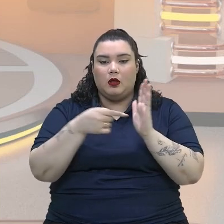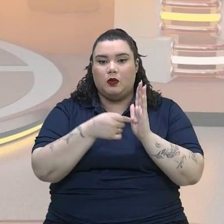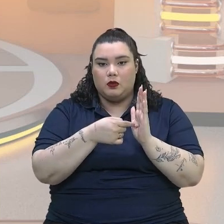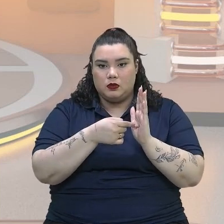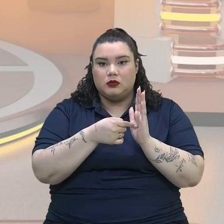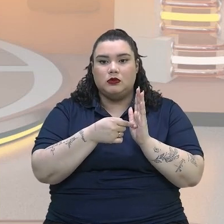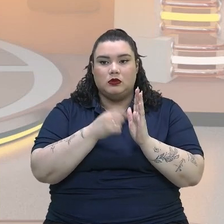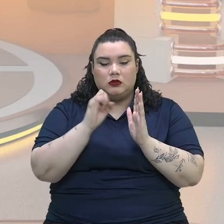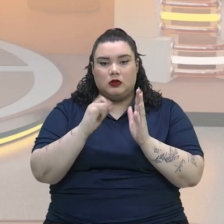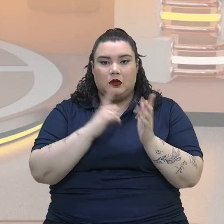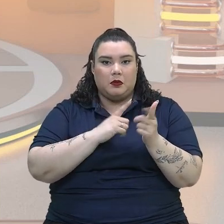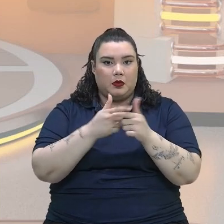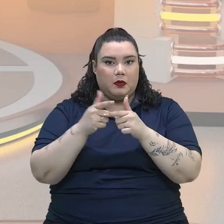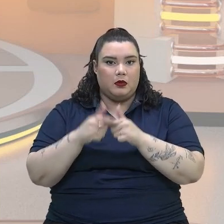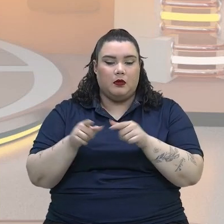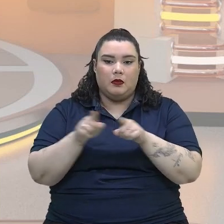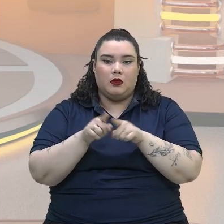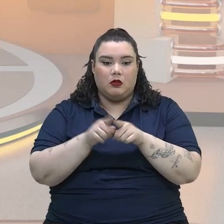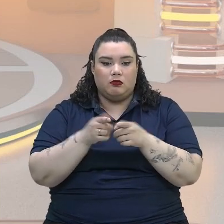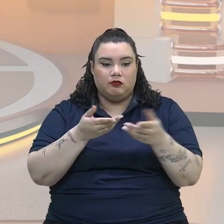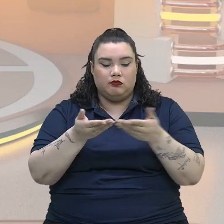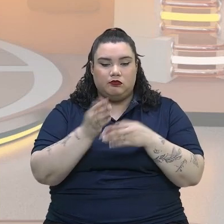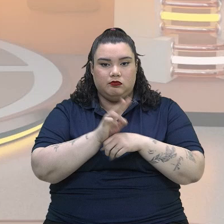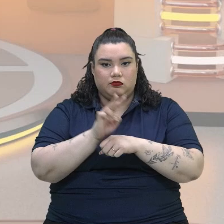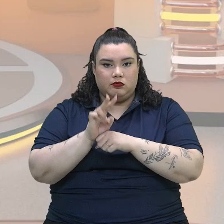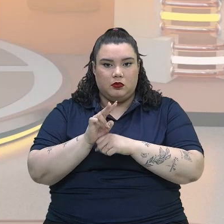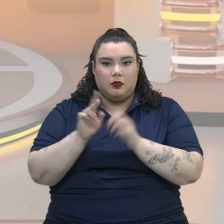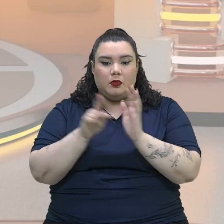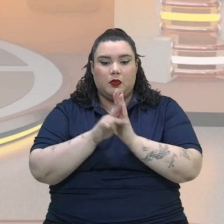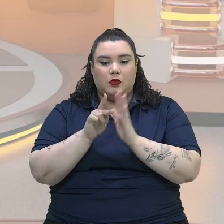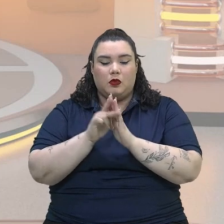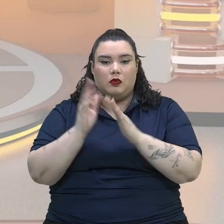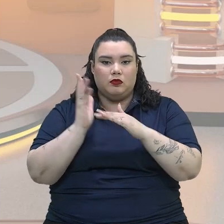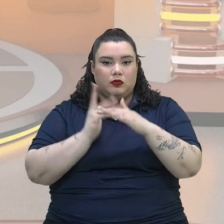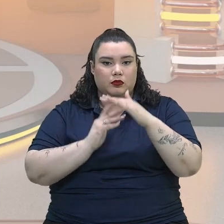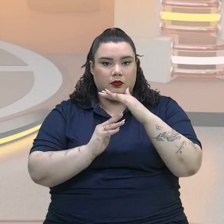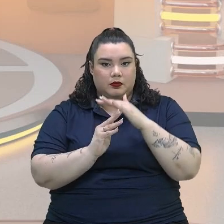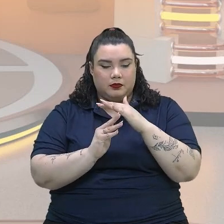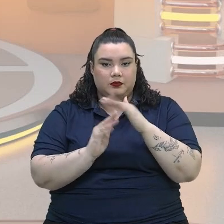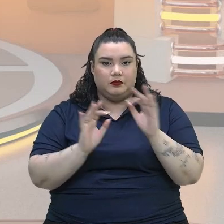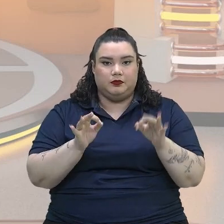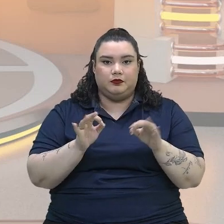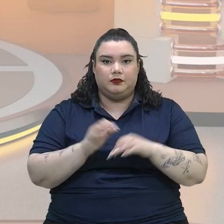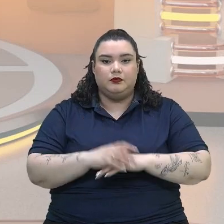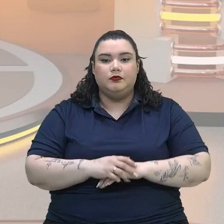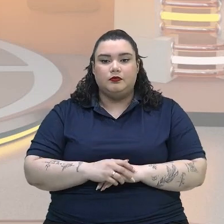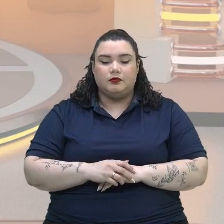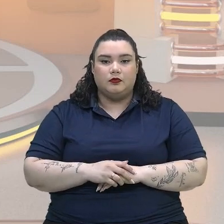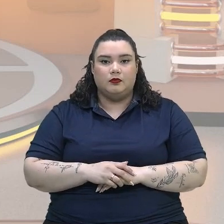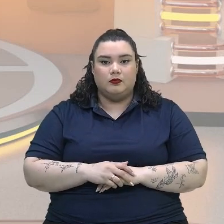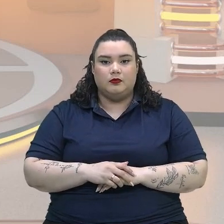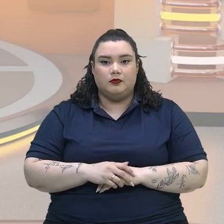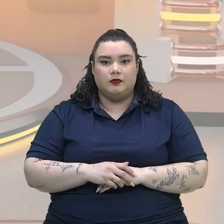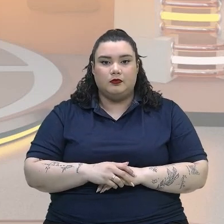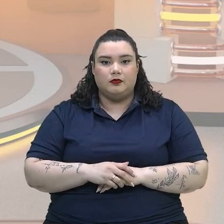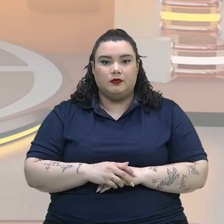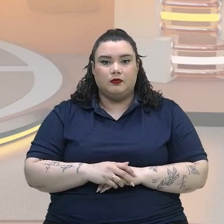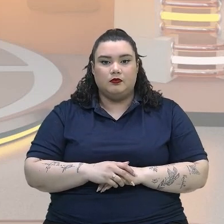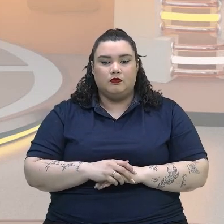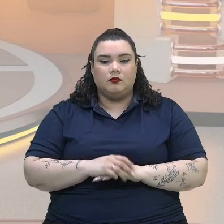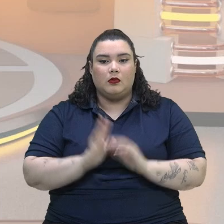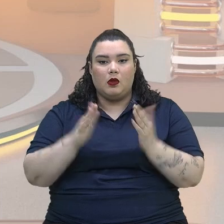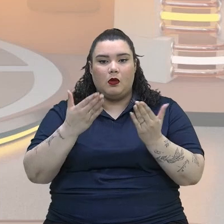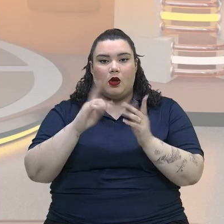e acolhimento e integração de refugiados e imigrantes, certo? A Cruz